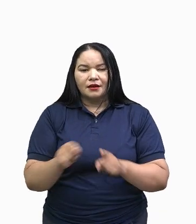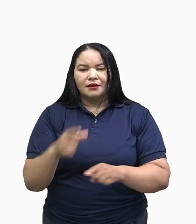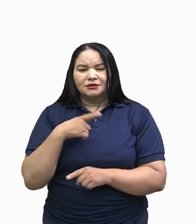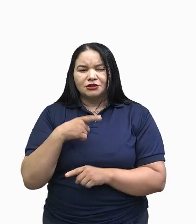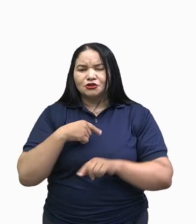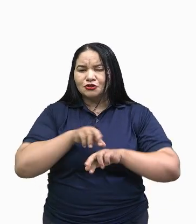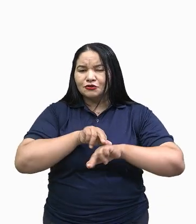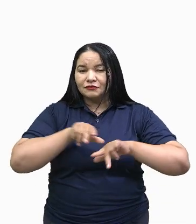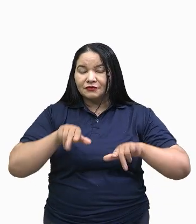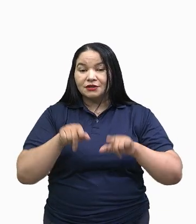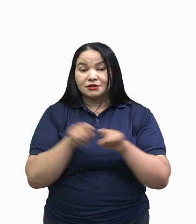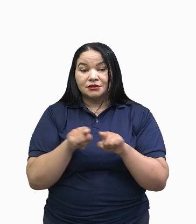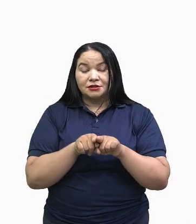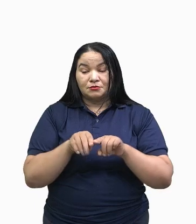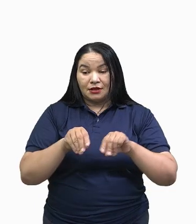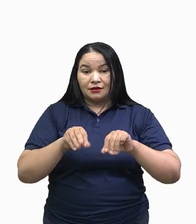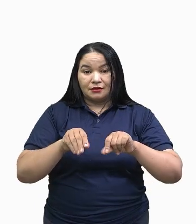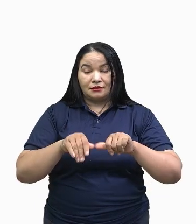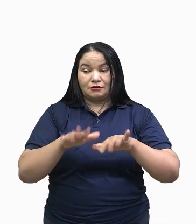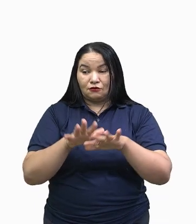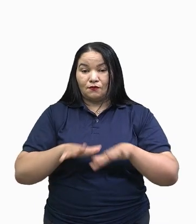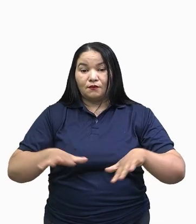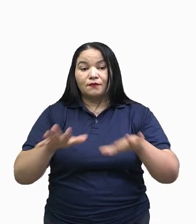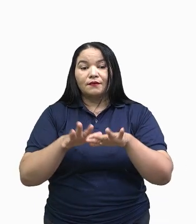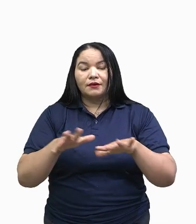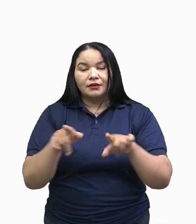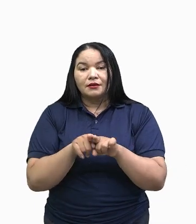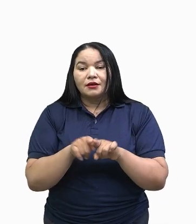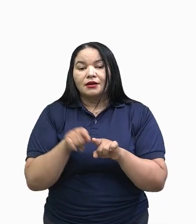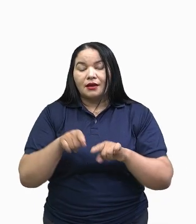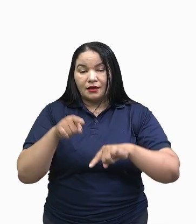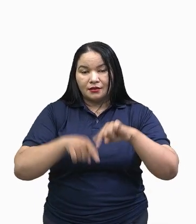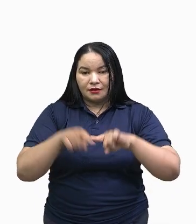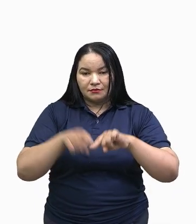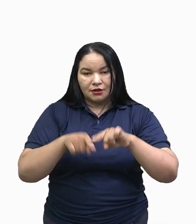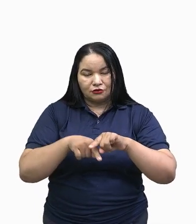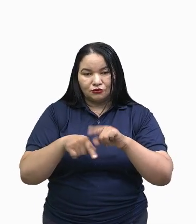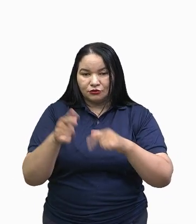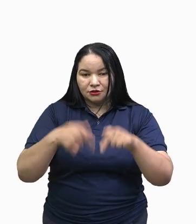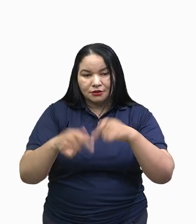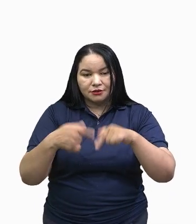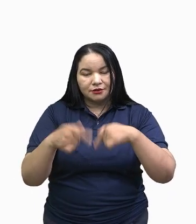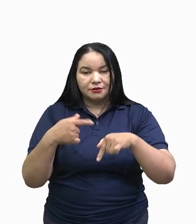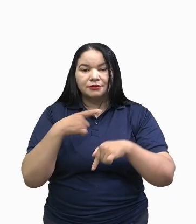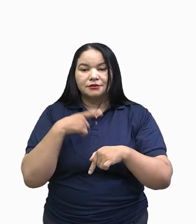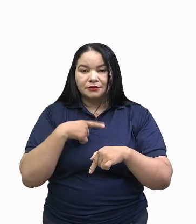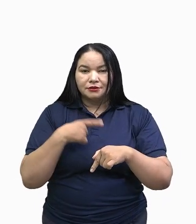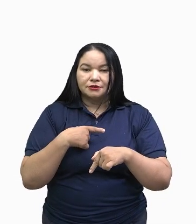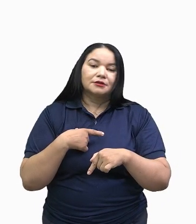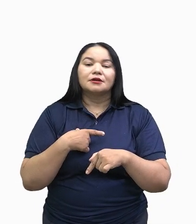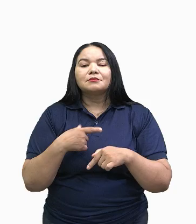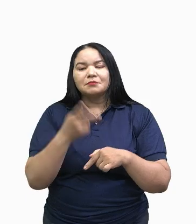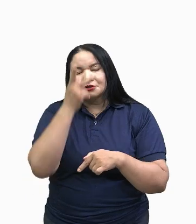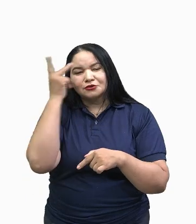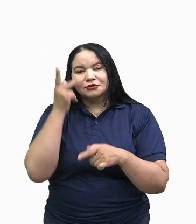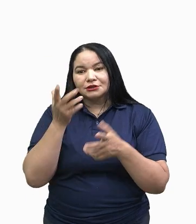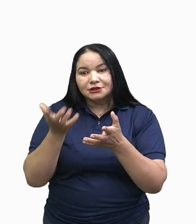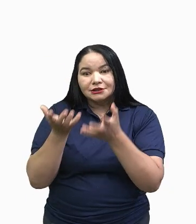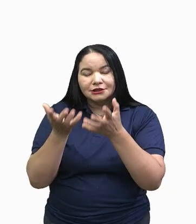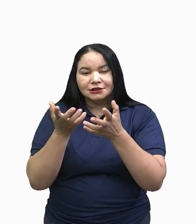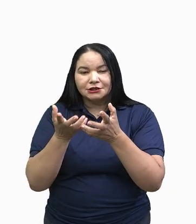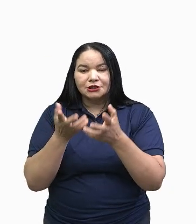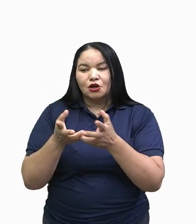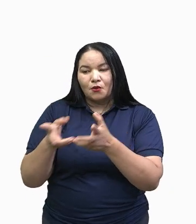sobre terras raras, né? Outros elementos químicos que são cobiçados, inclusive por